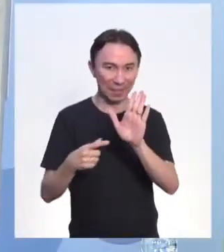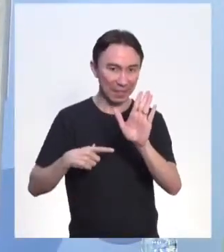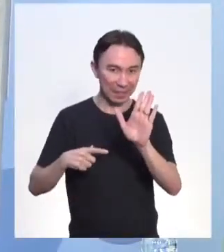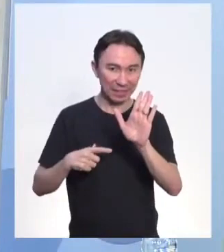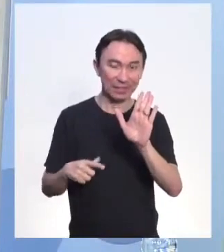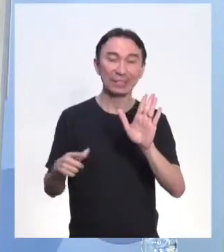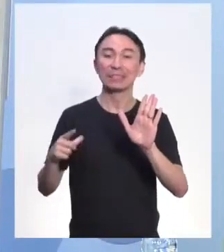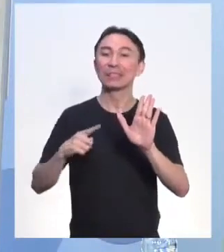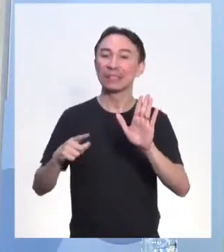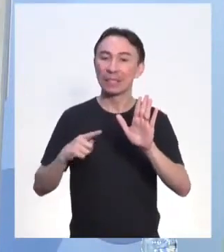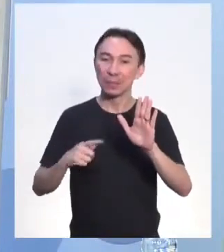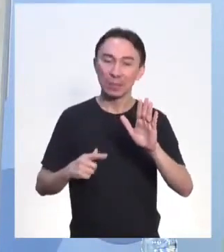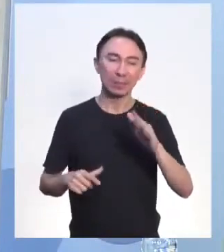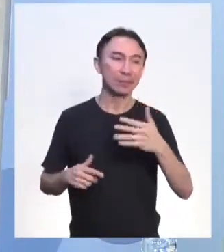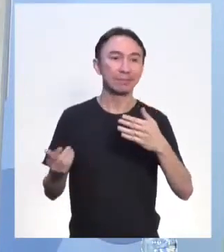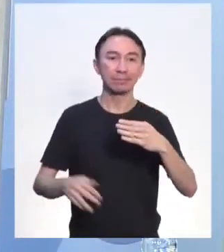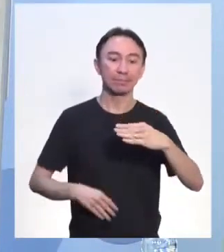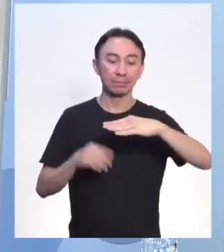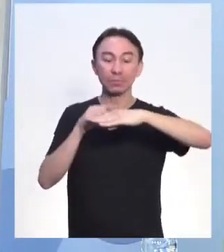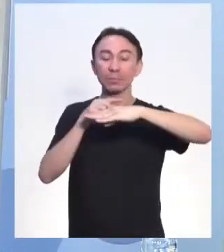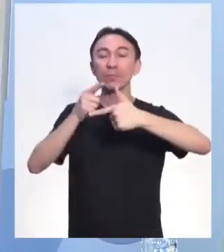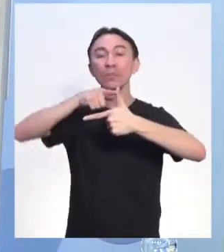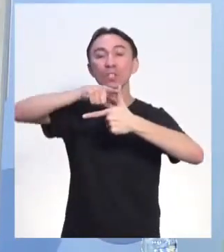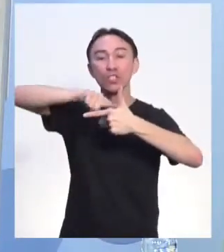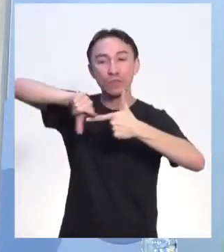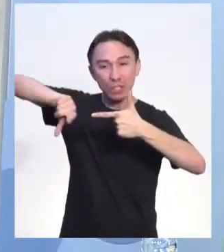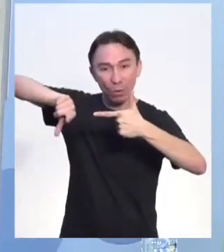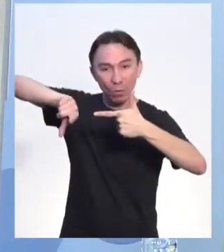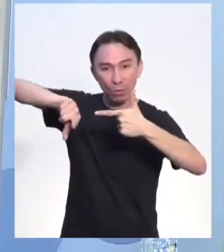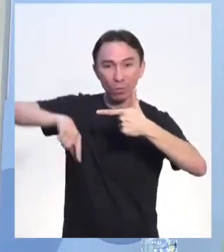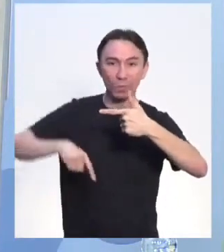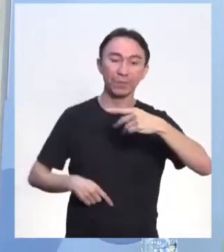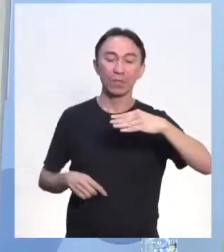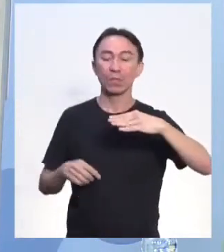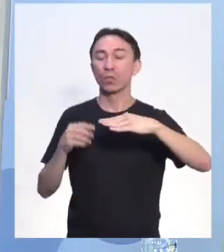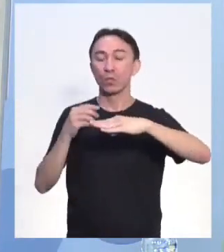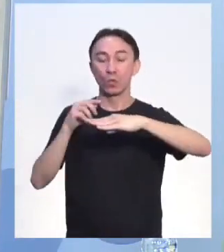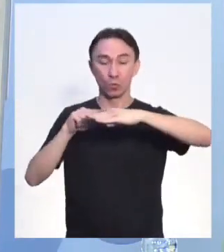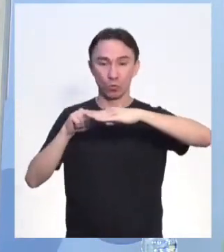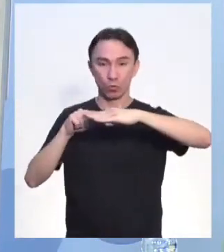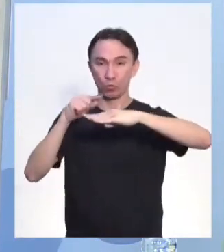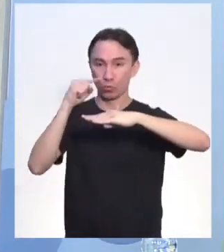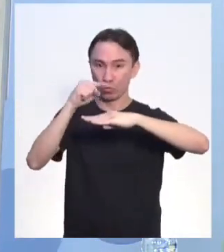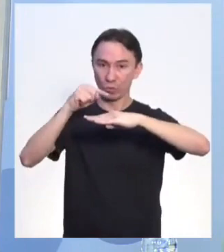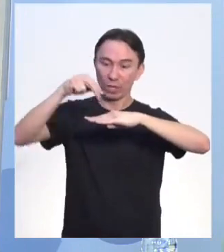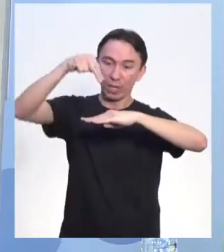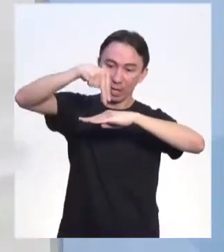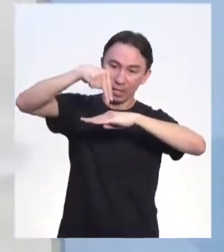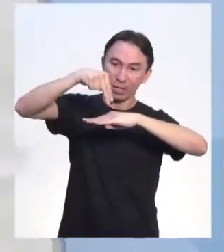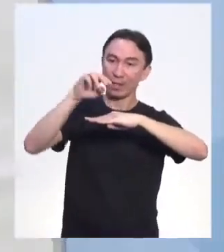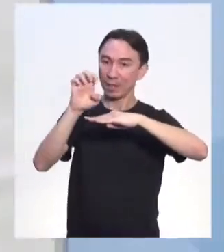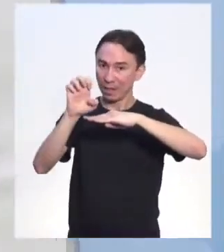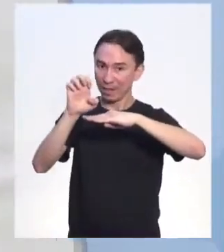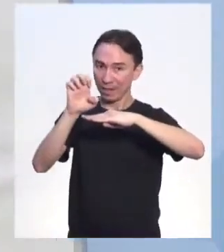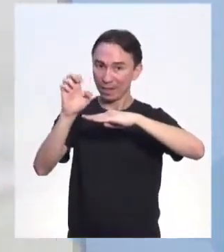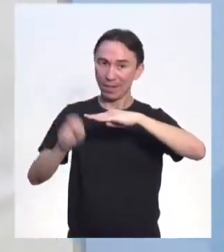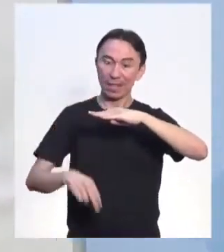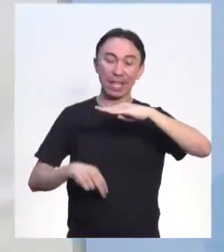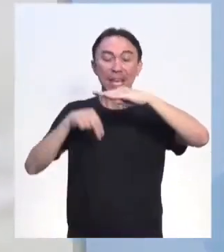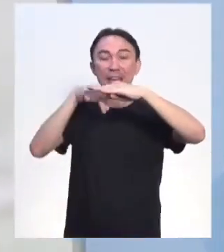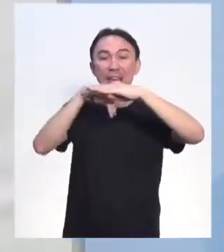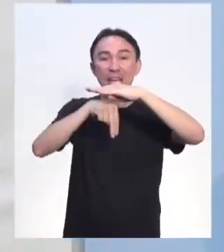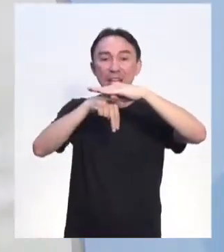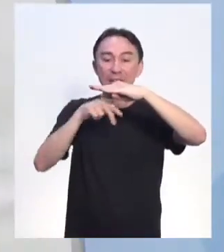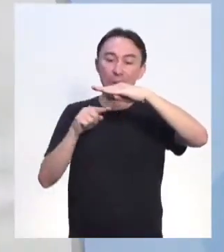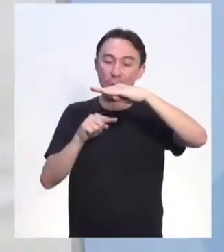probabilidade, a gente vai ter uma razão, ou seja, uma divisão entre dois números, o NE e o N ômega. Quem que é o NE?